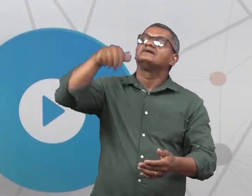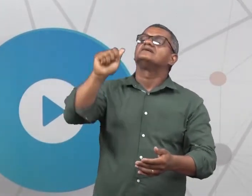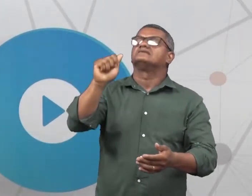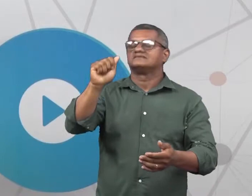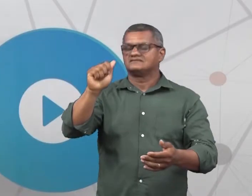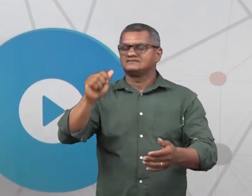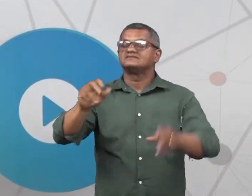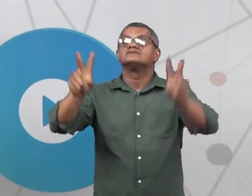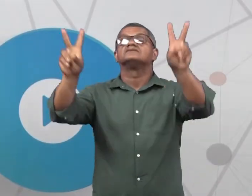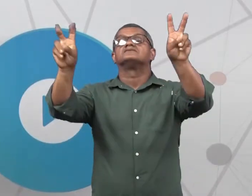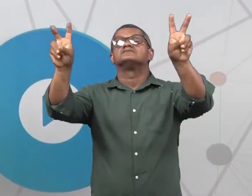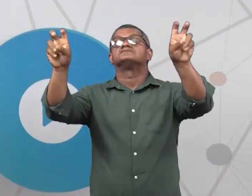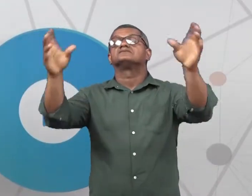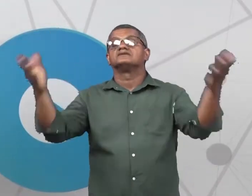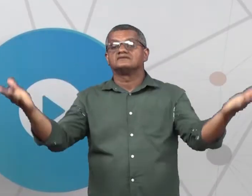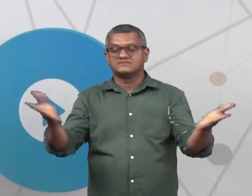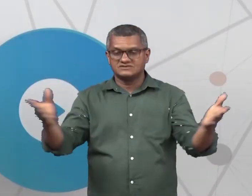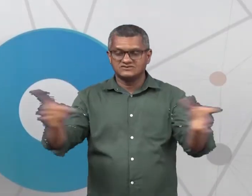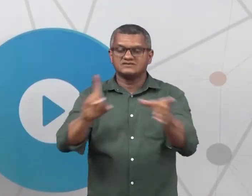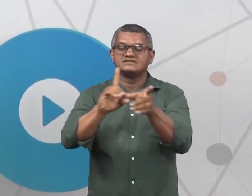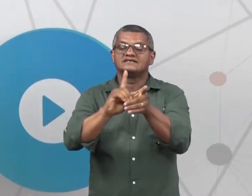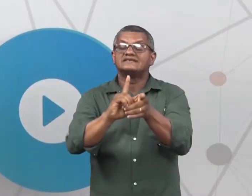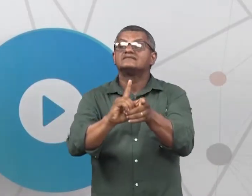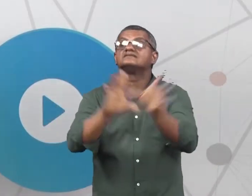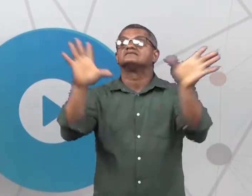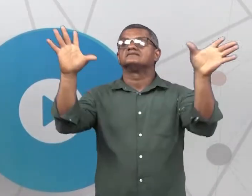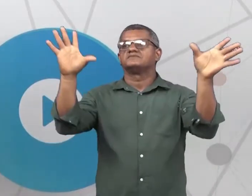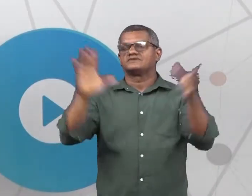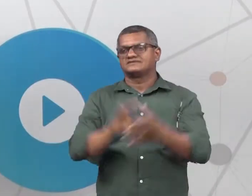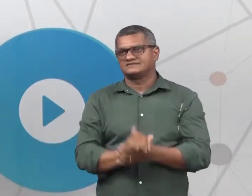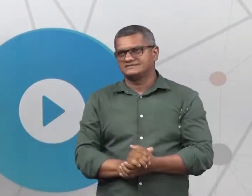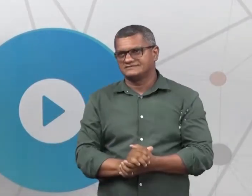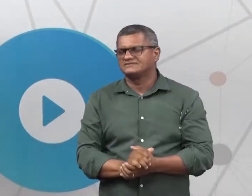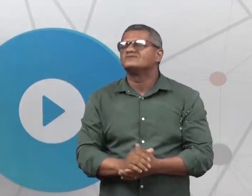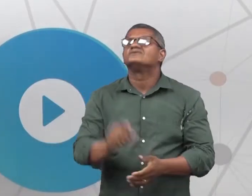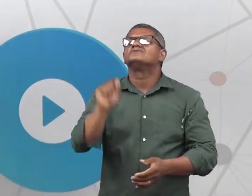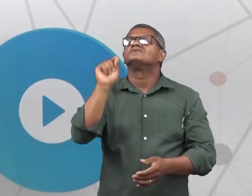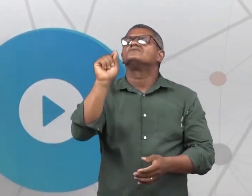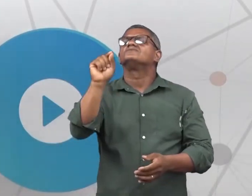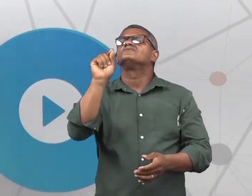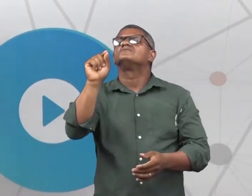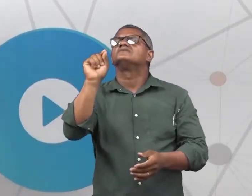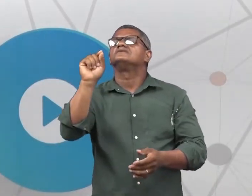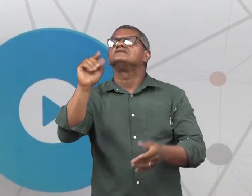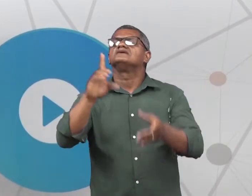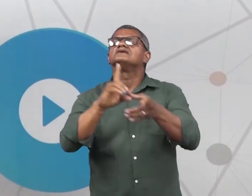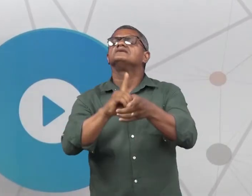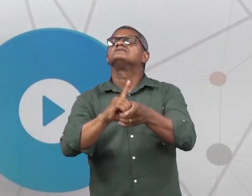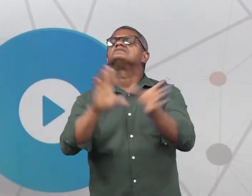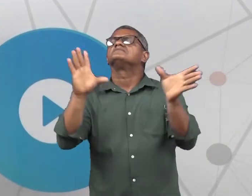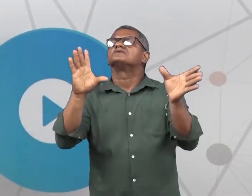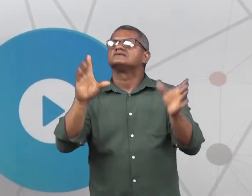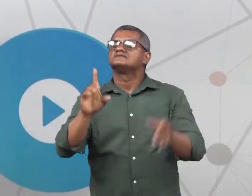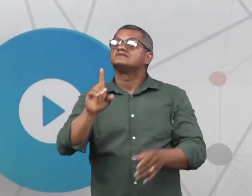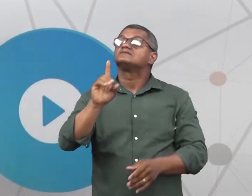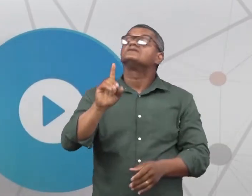tema de hoje é democracia. O que seria democracia?